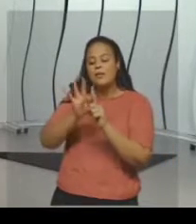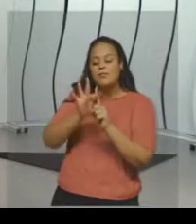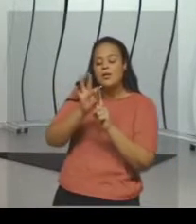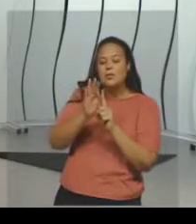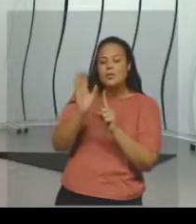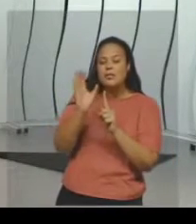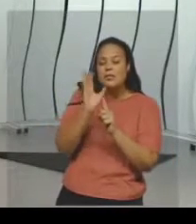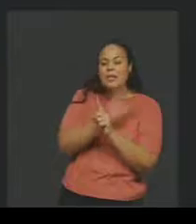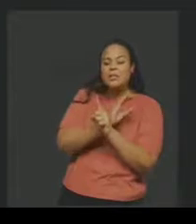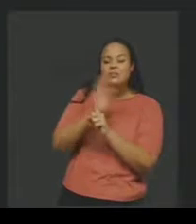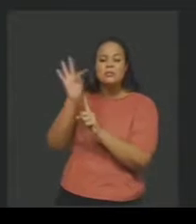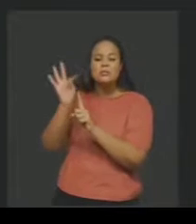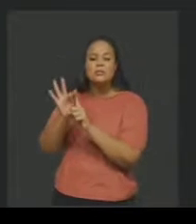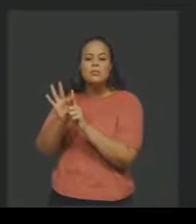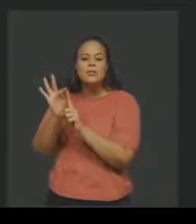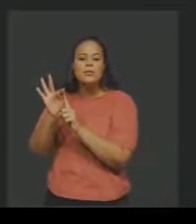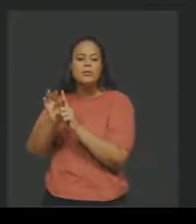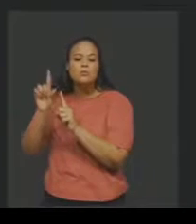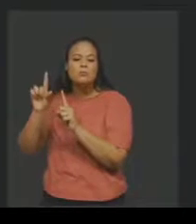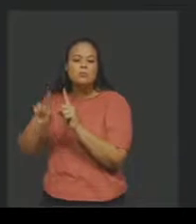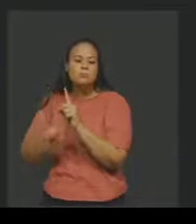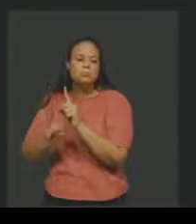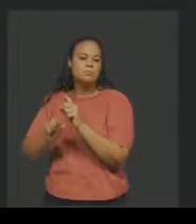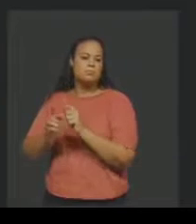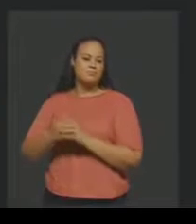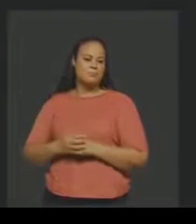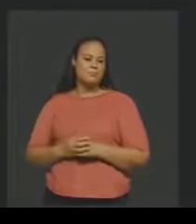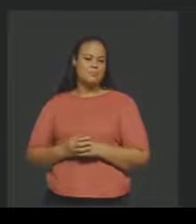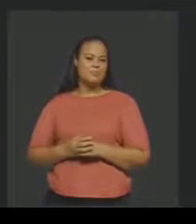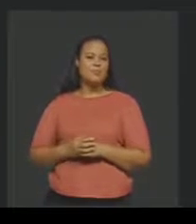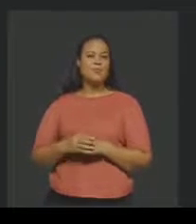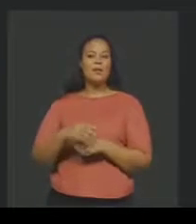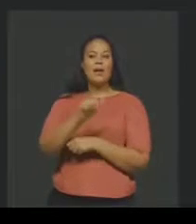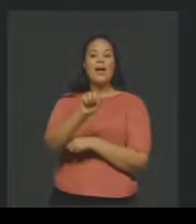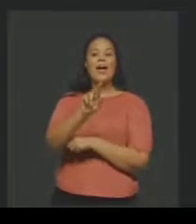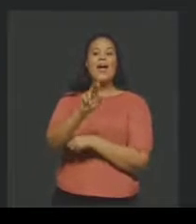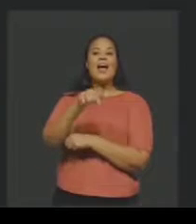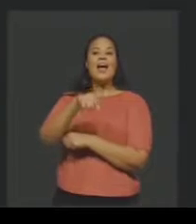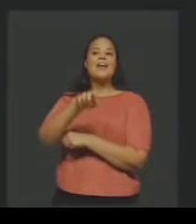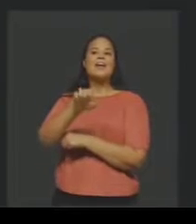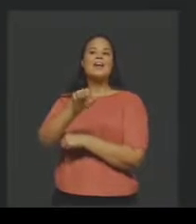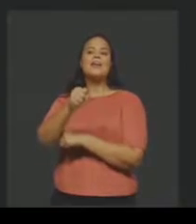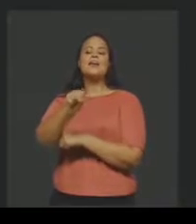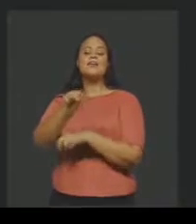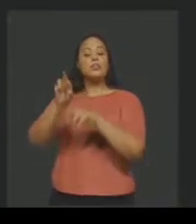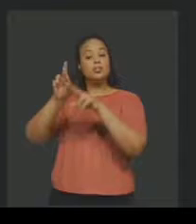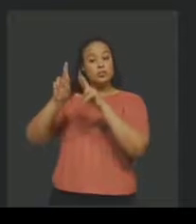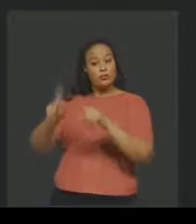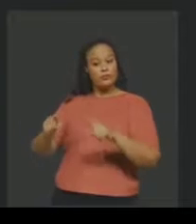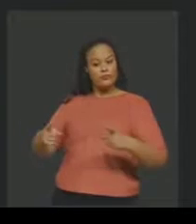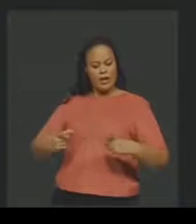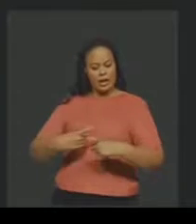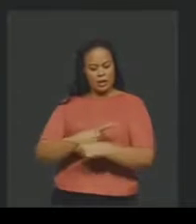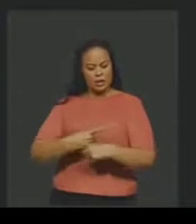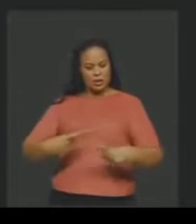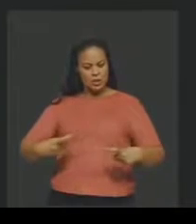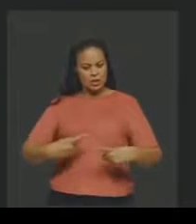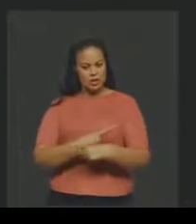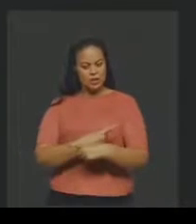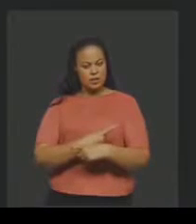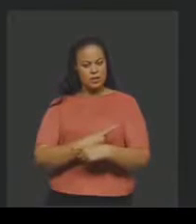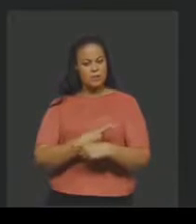vivos. Então, as árqueas têm essa característica aí. Elas são diferentes das bactérias por questões bioquímicas,